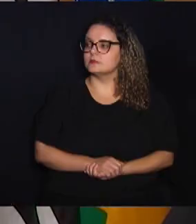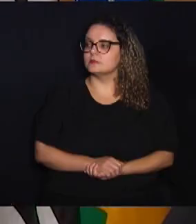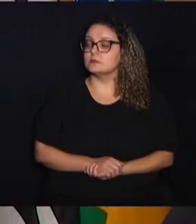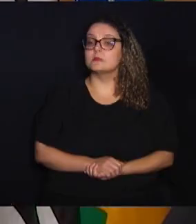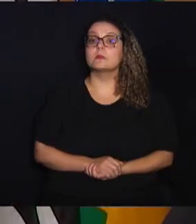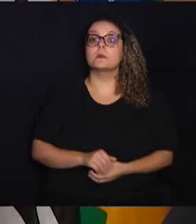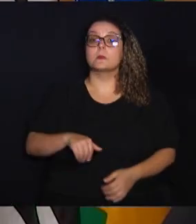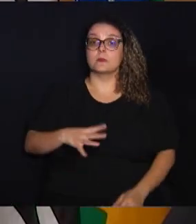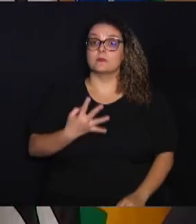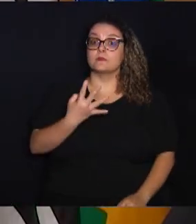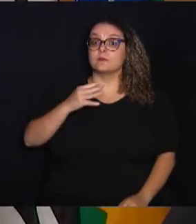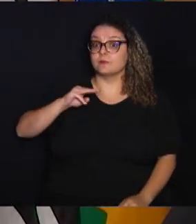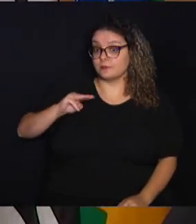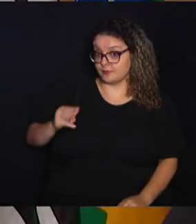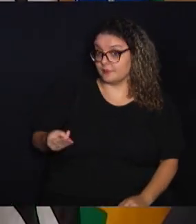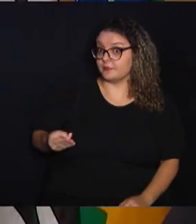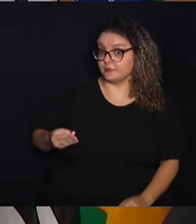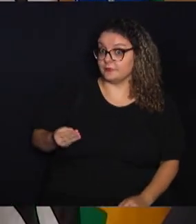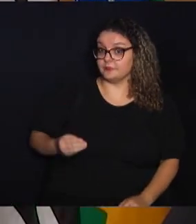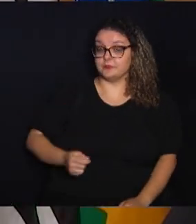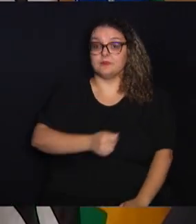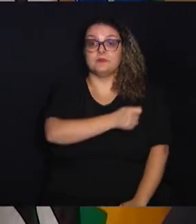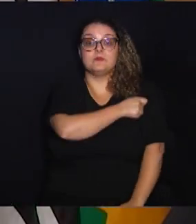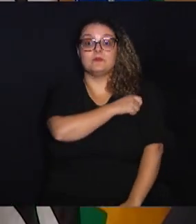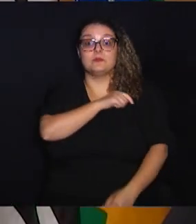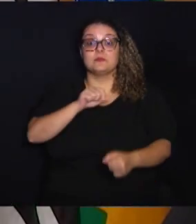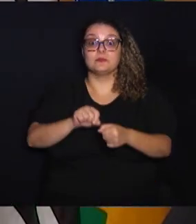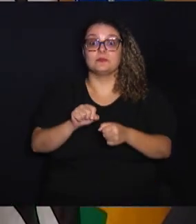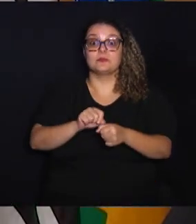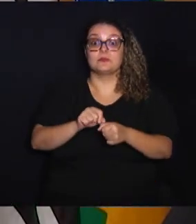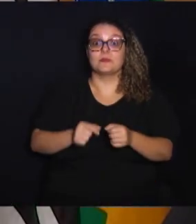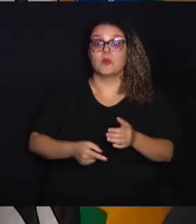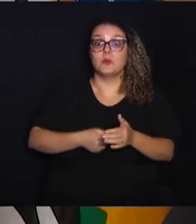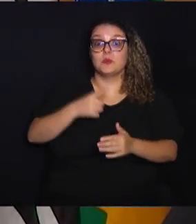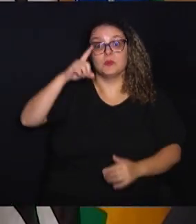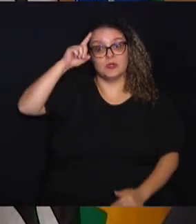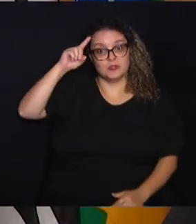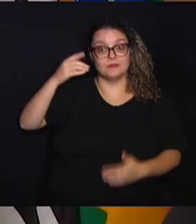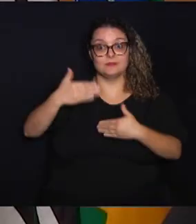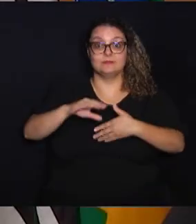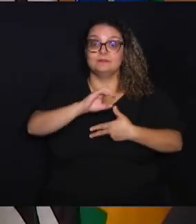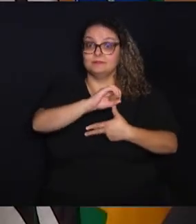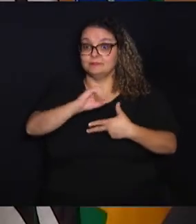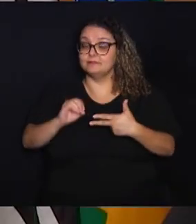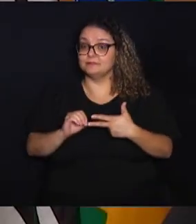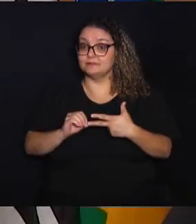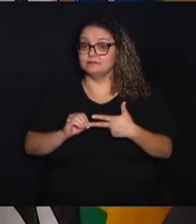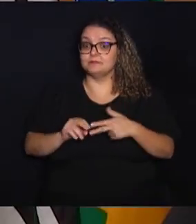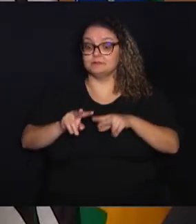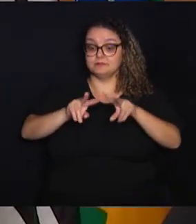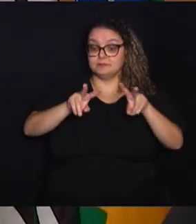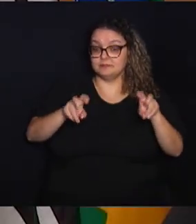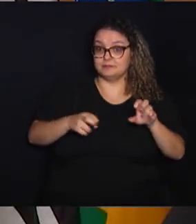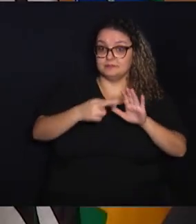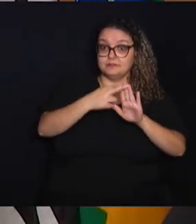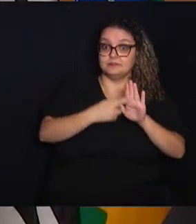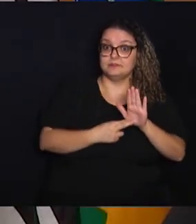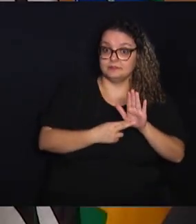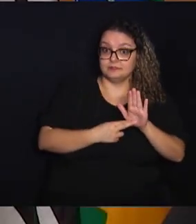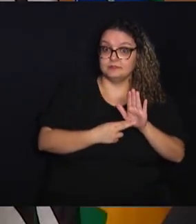Mais de 4 milhões de estudantes realizaram o primeiro dia de provas do Enem. O tema da redação